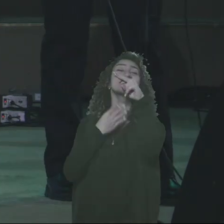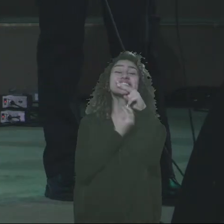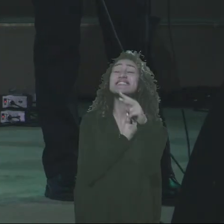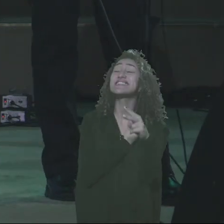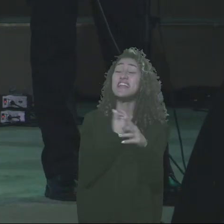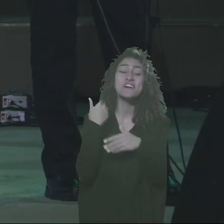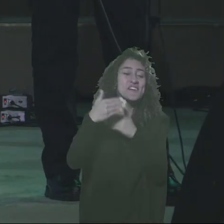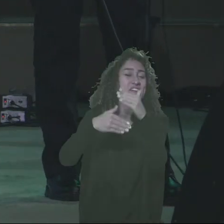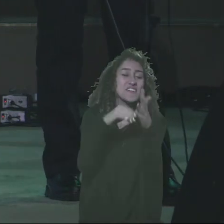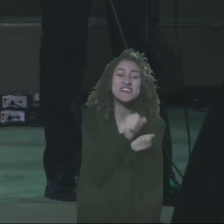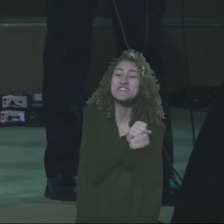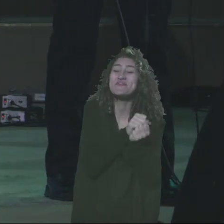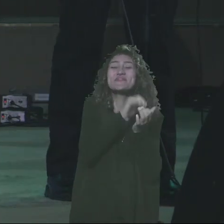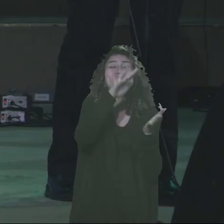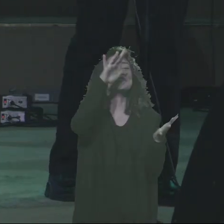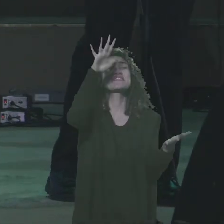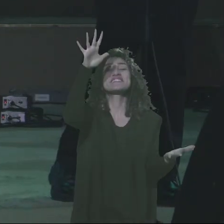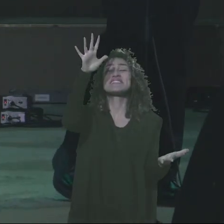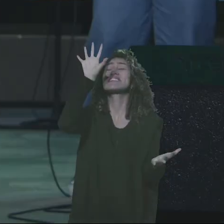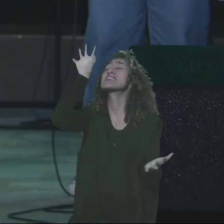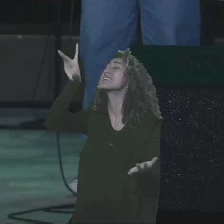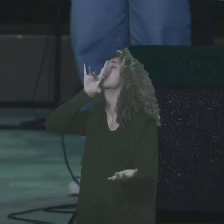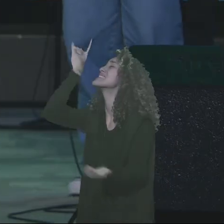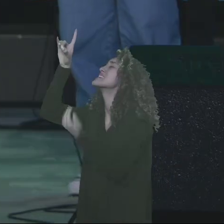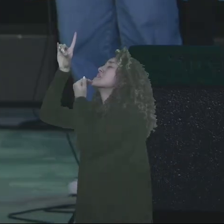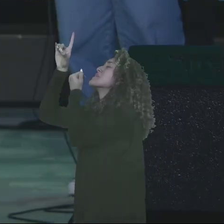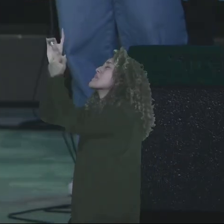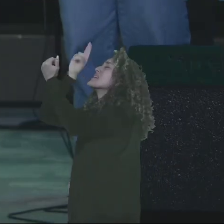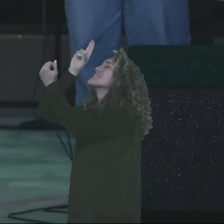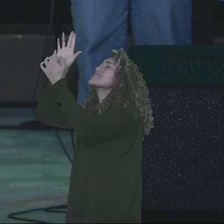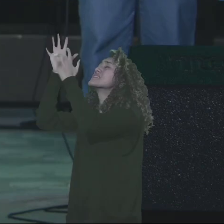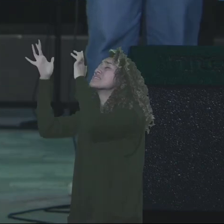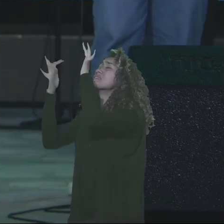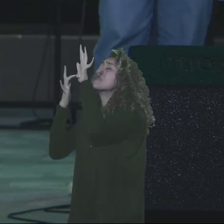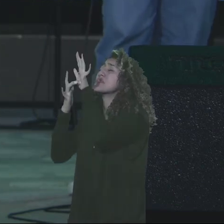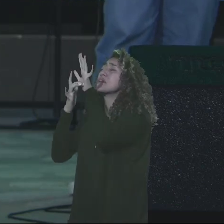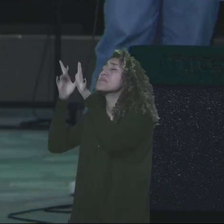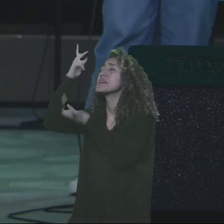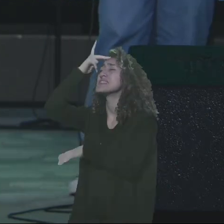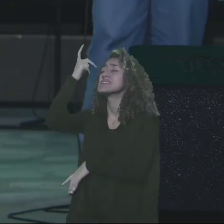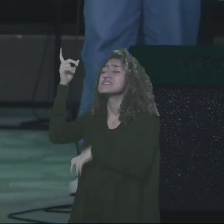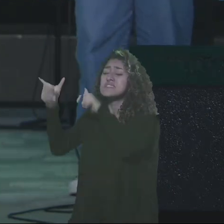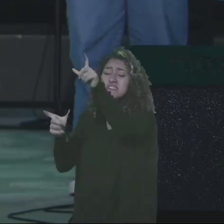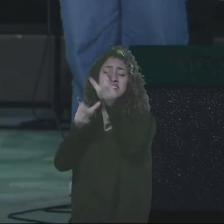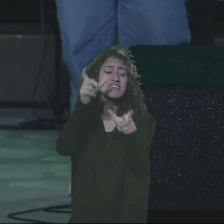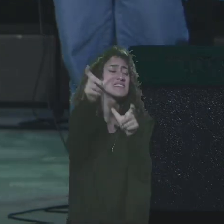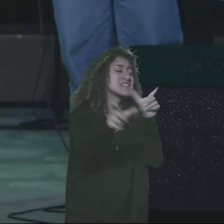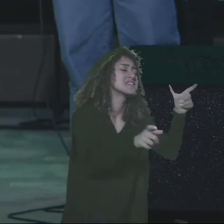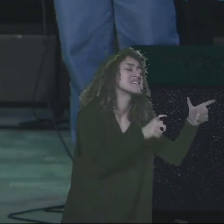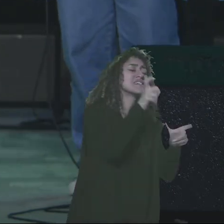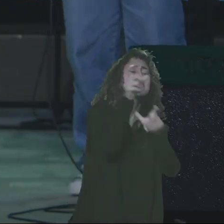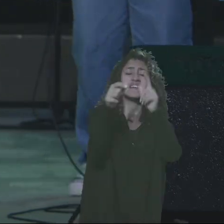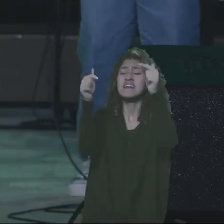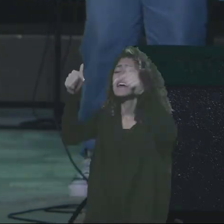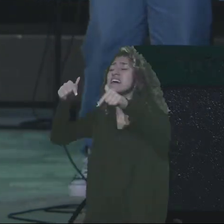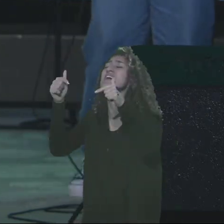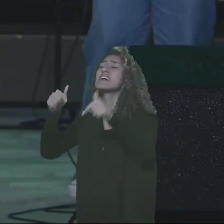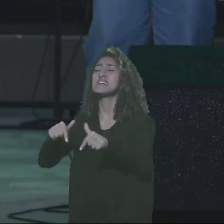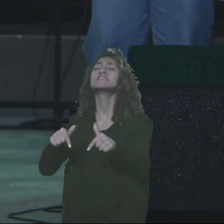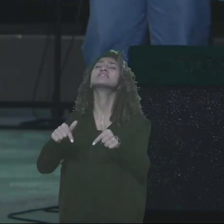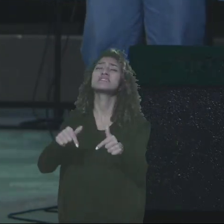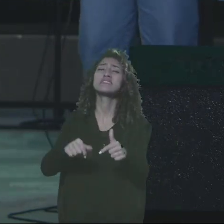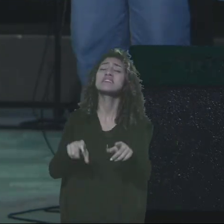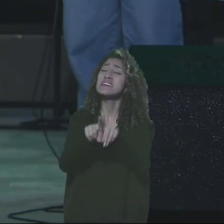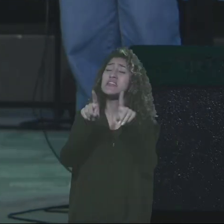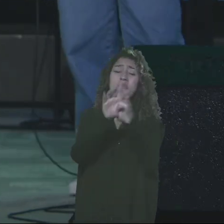Deus. Deus, eu quero pedir em nome de Jesus, por cada irmão meu que está ajoelhado aqui, tanto aqueles que estão